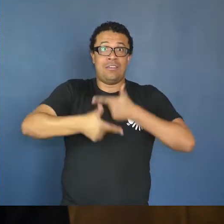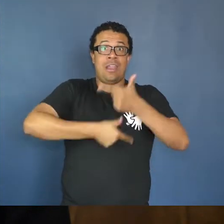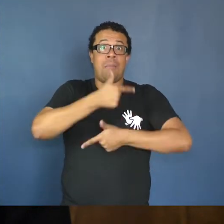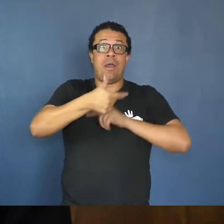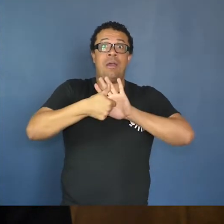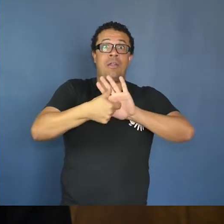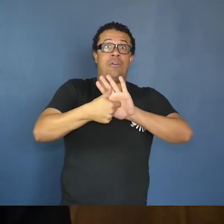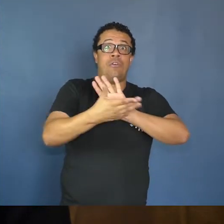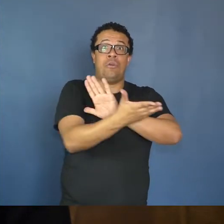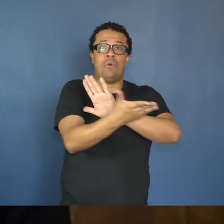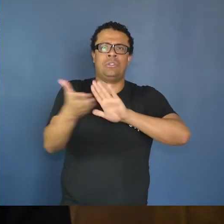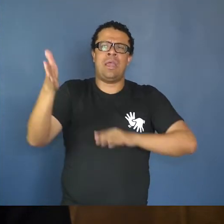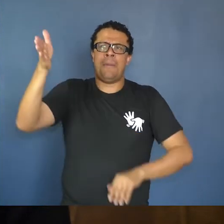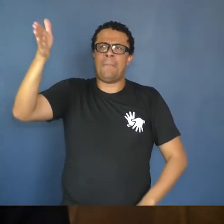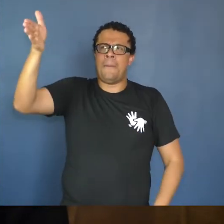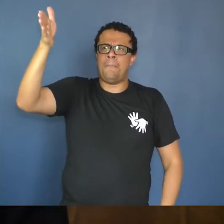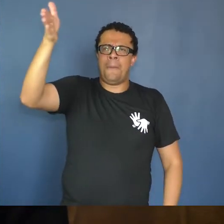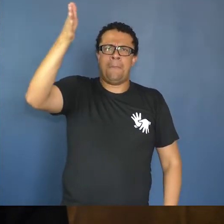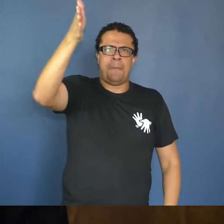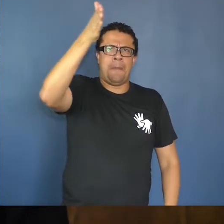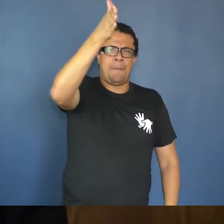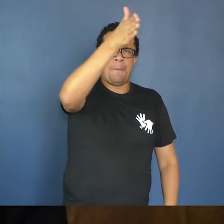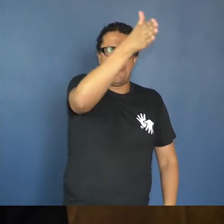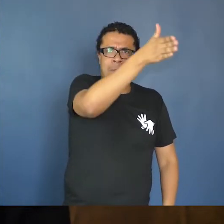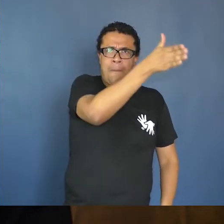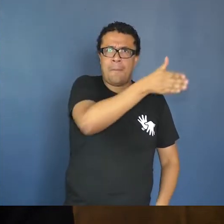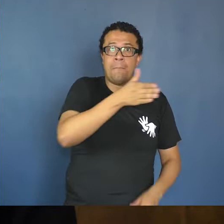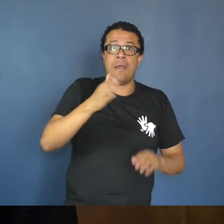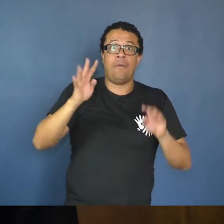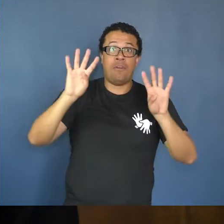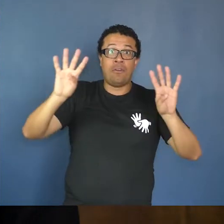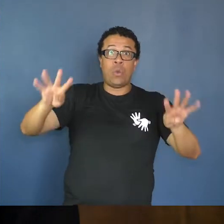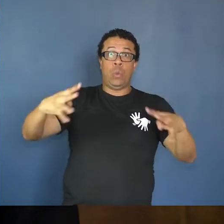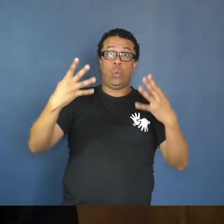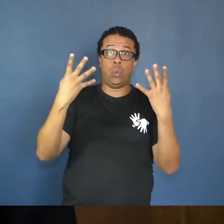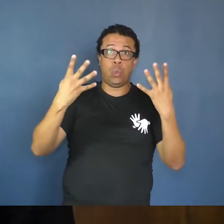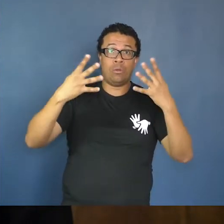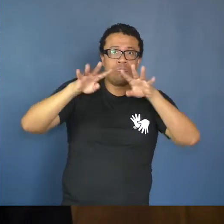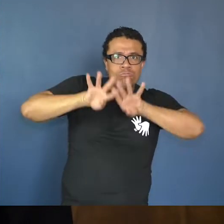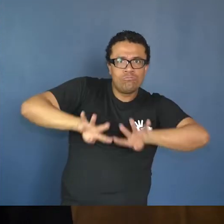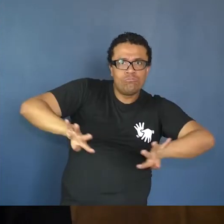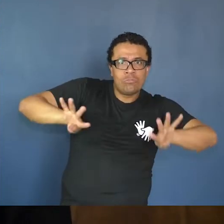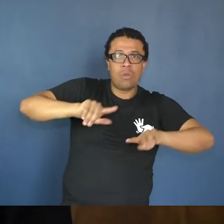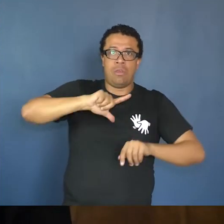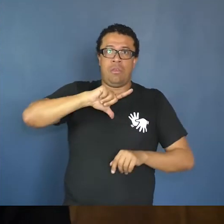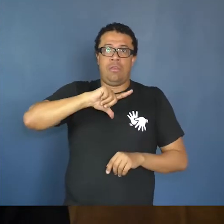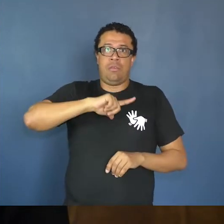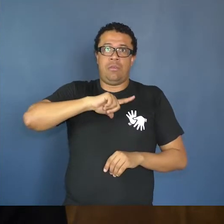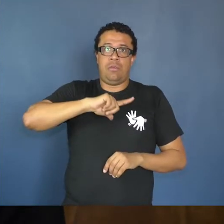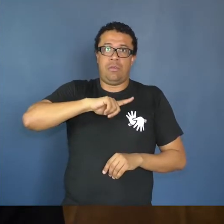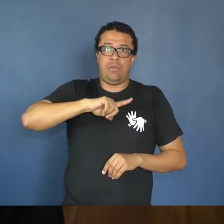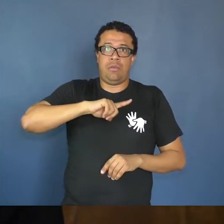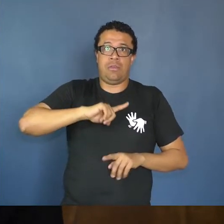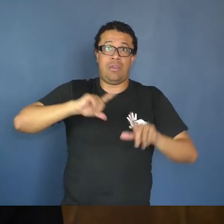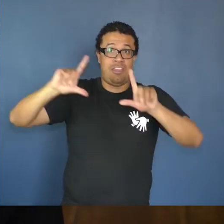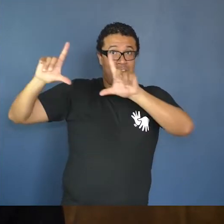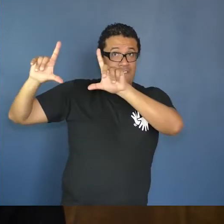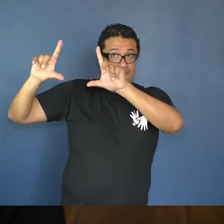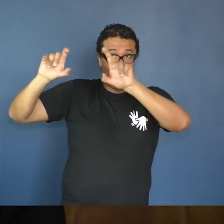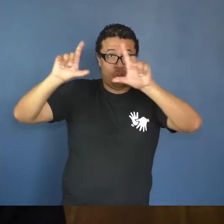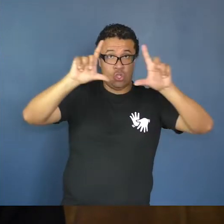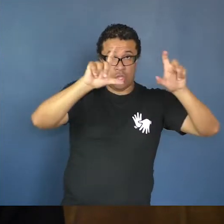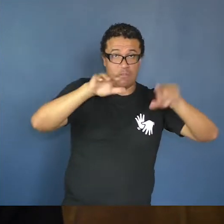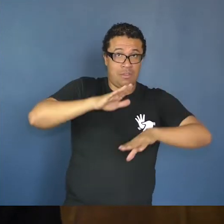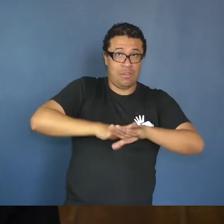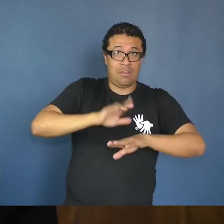poder levar esse trabalho para outros lugares, né, para ser visto e divulgar